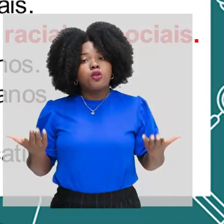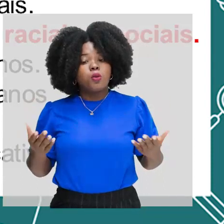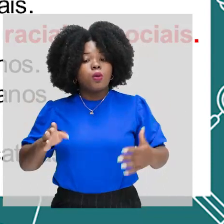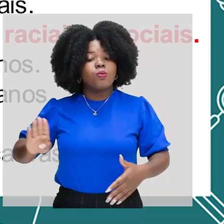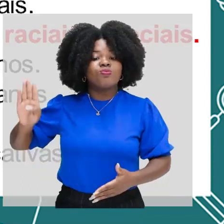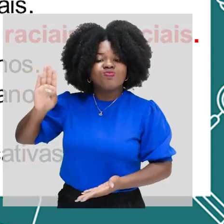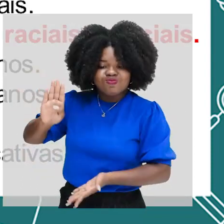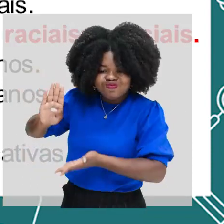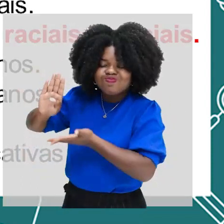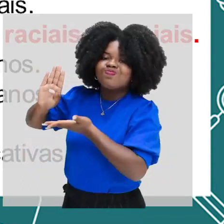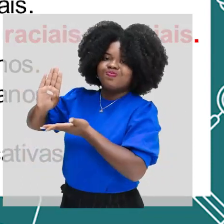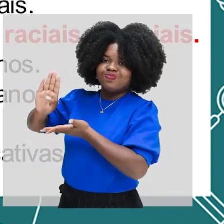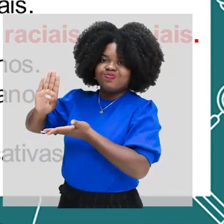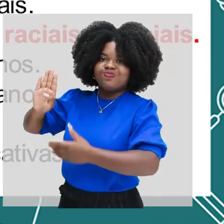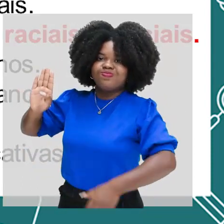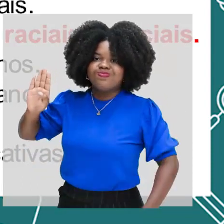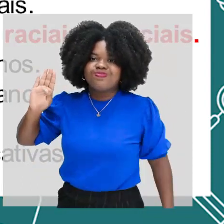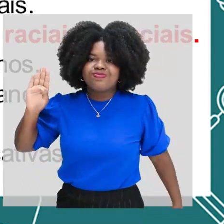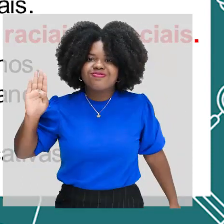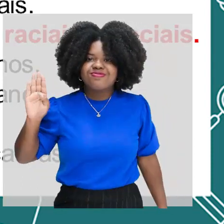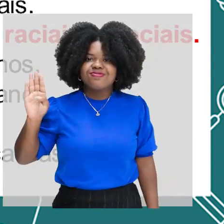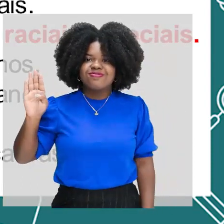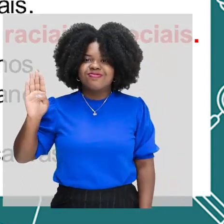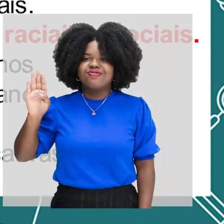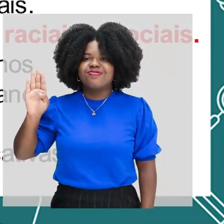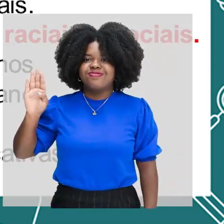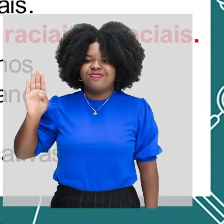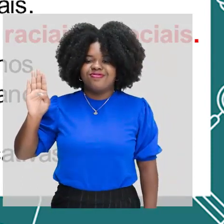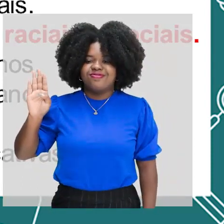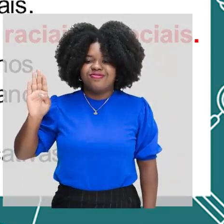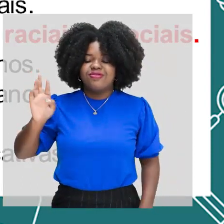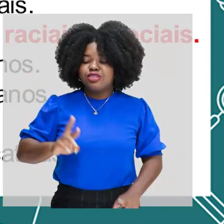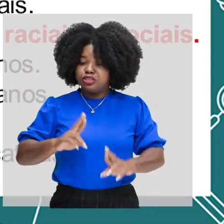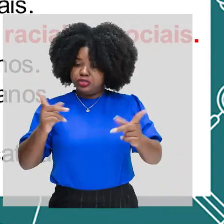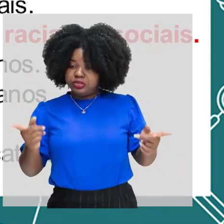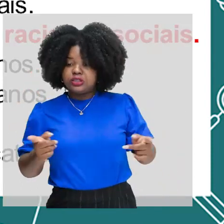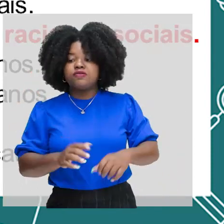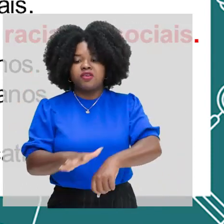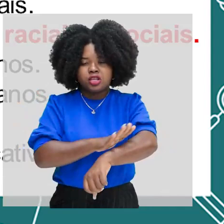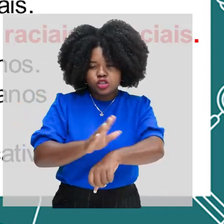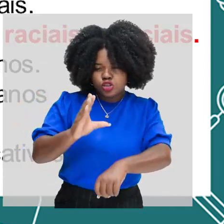a persistência da guerra enquanto houver diferenças raciais e